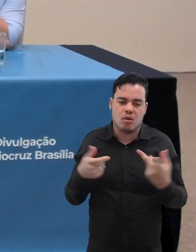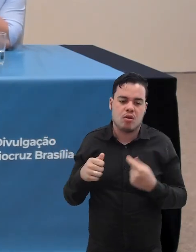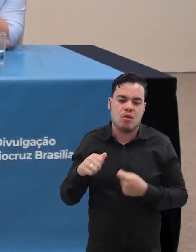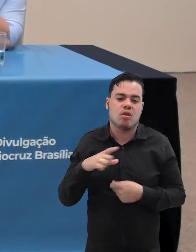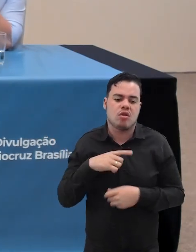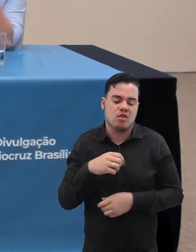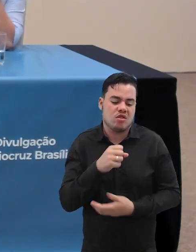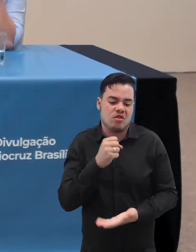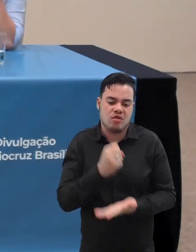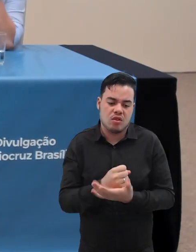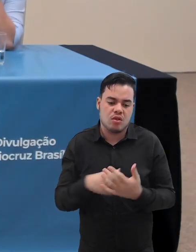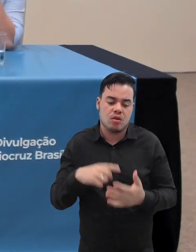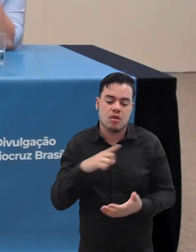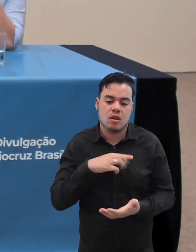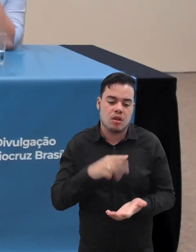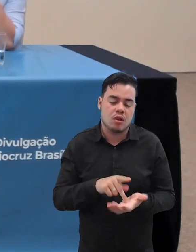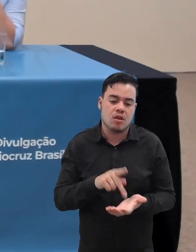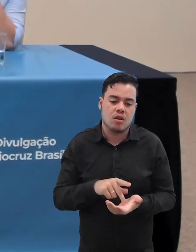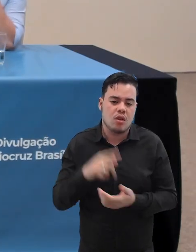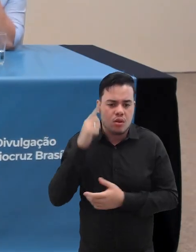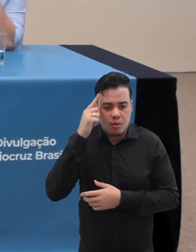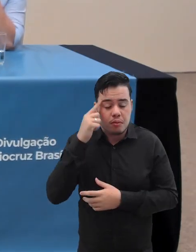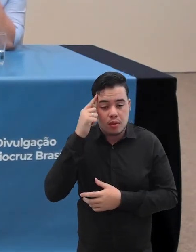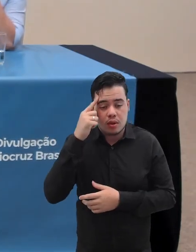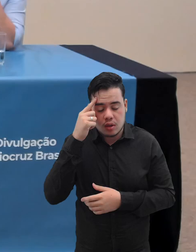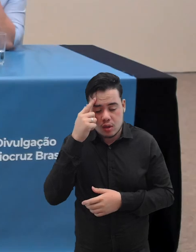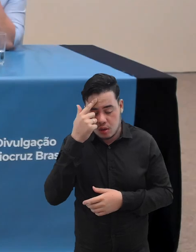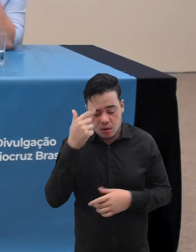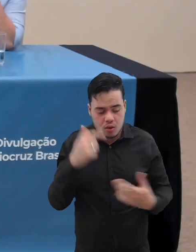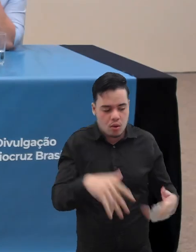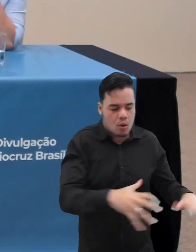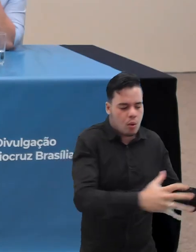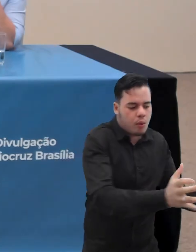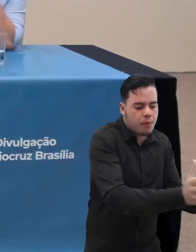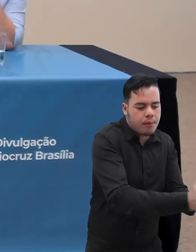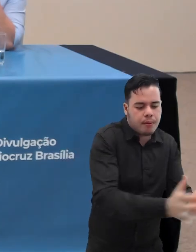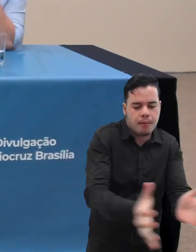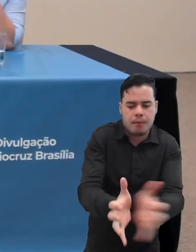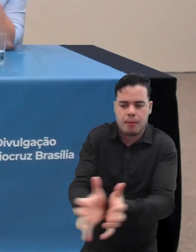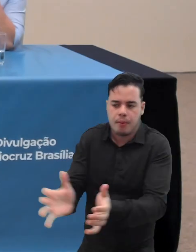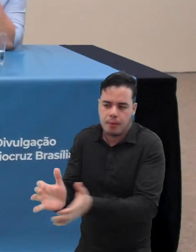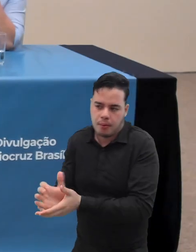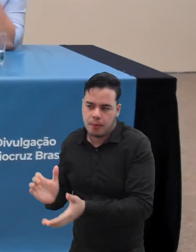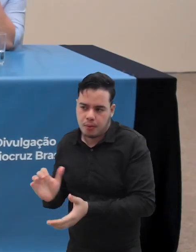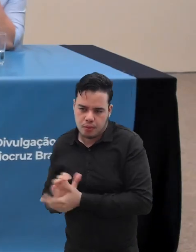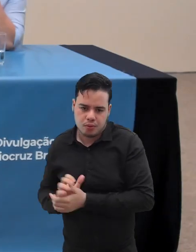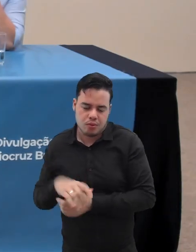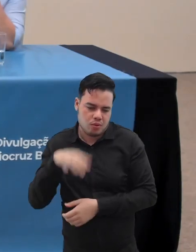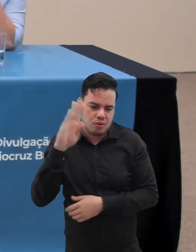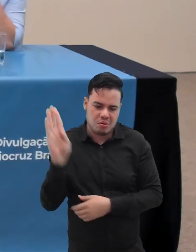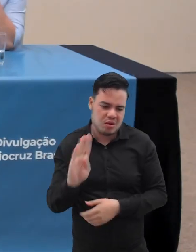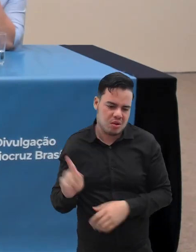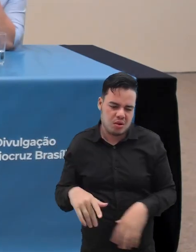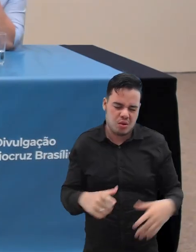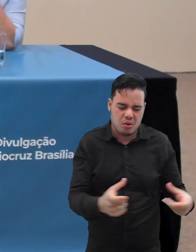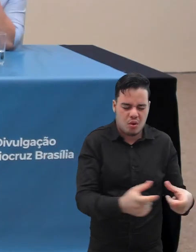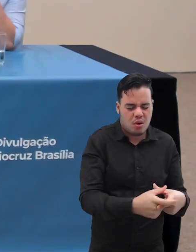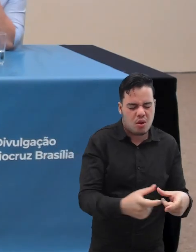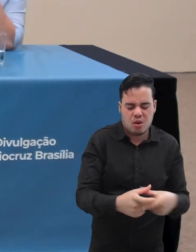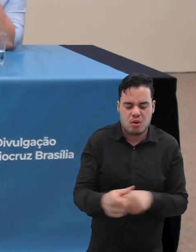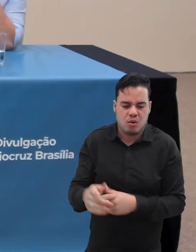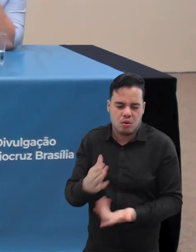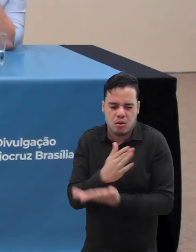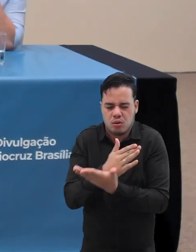ter isso. Pensando principalmente nessas pequenas iniciativas que estão espalhadas por aí, nas periferias, principalmente, nas